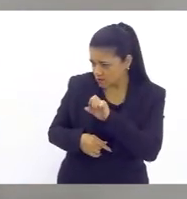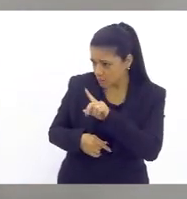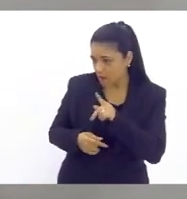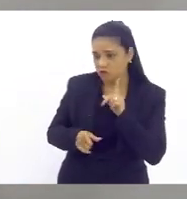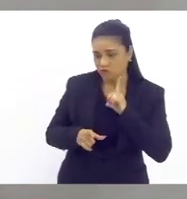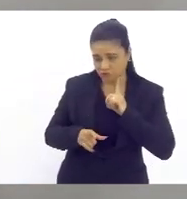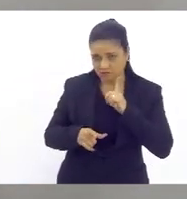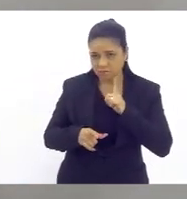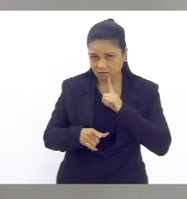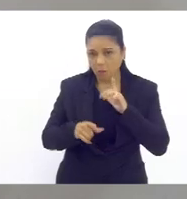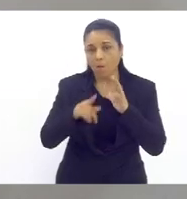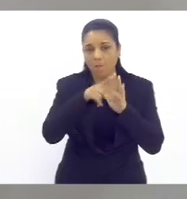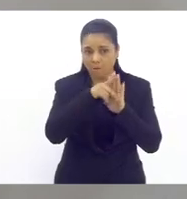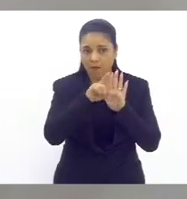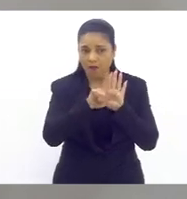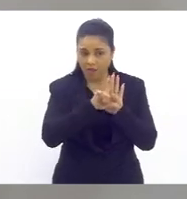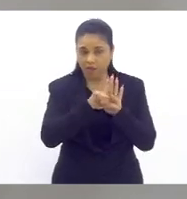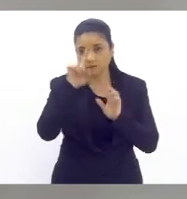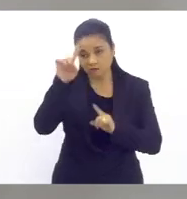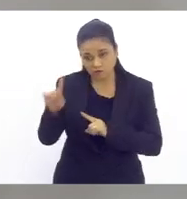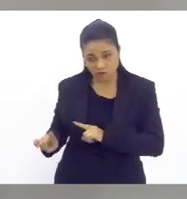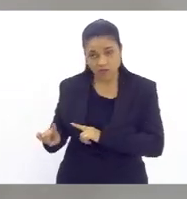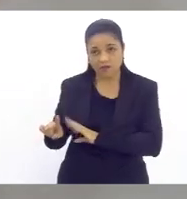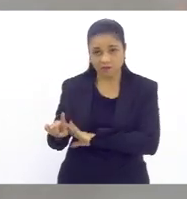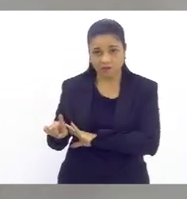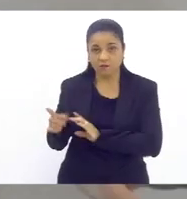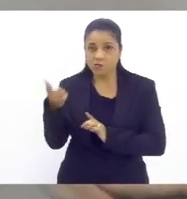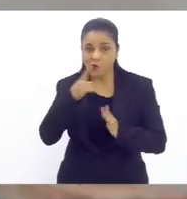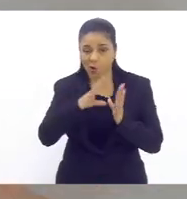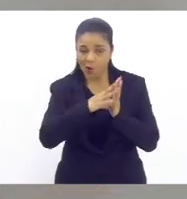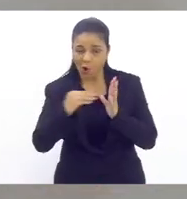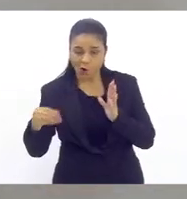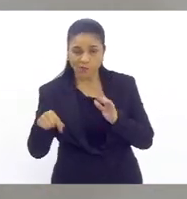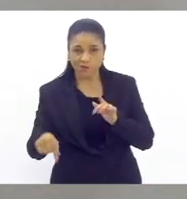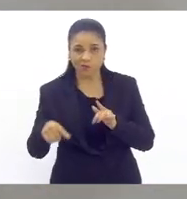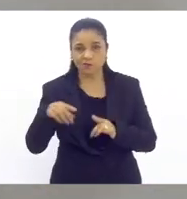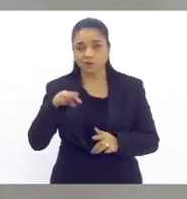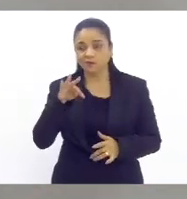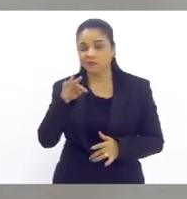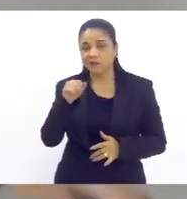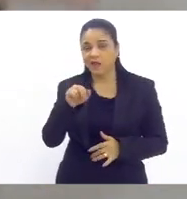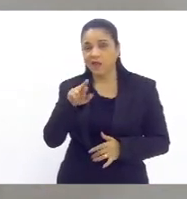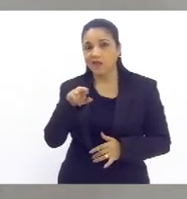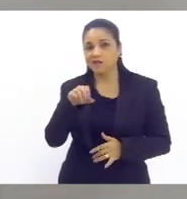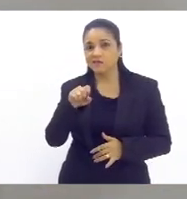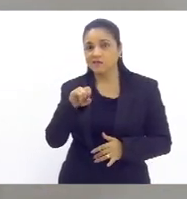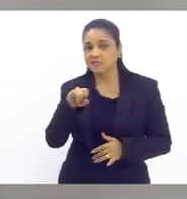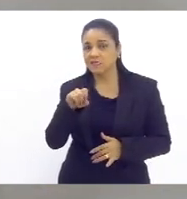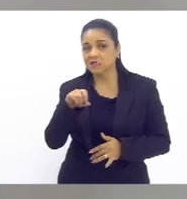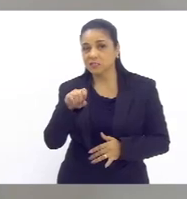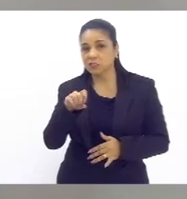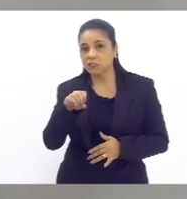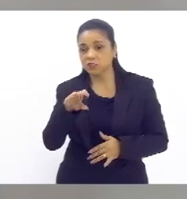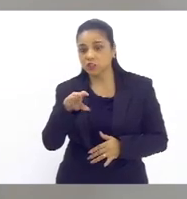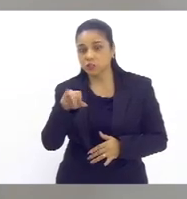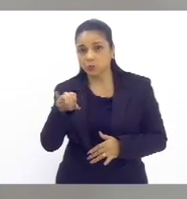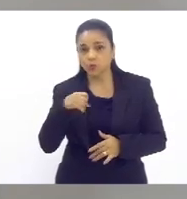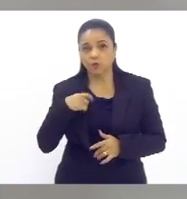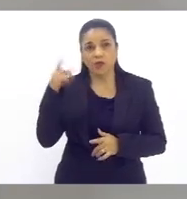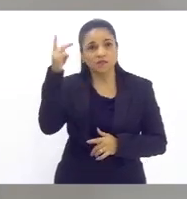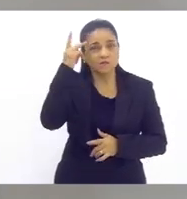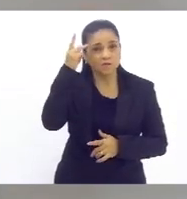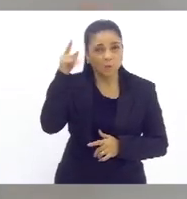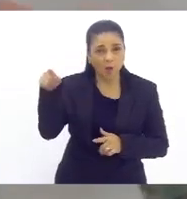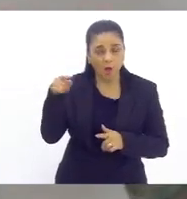direita já tem um PL da direita que copiou do Tarcísio em São Paulo e protocolou na minha frente o meu tá